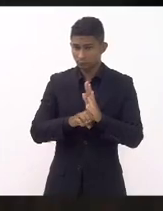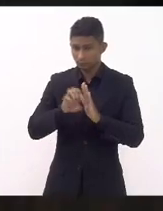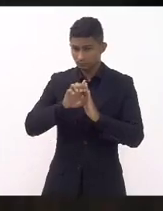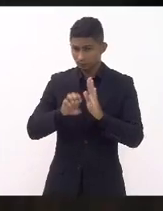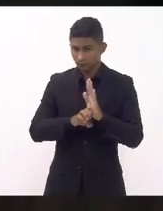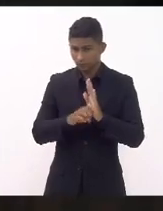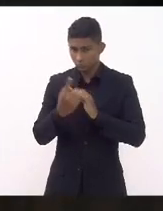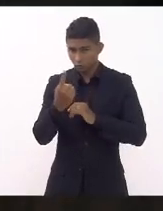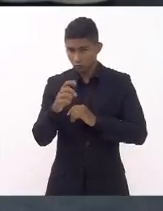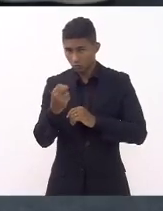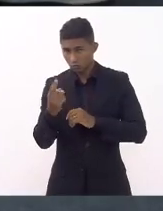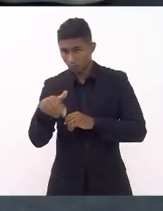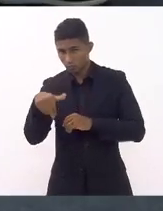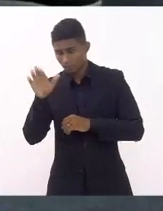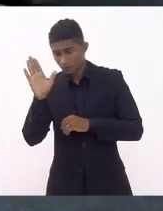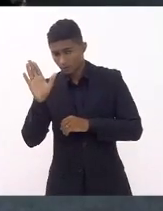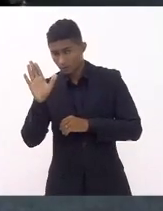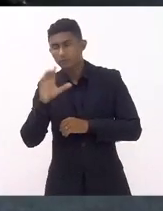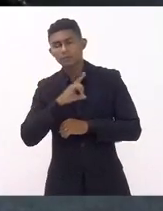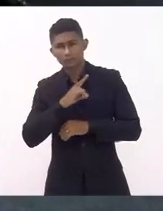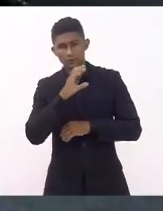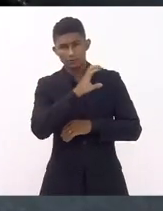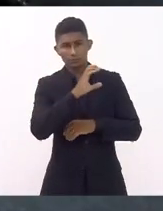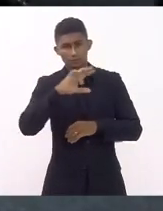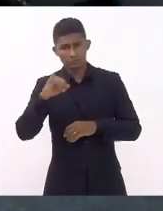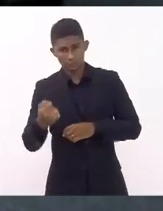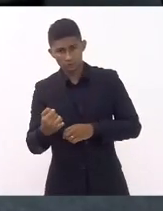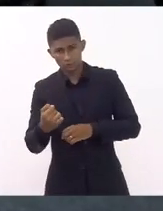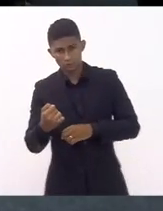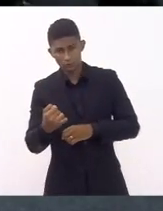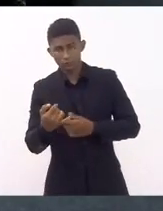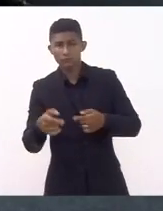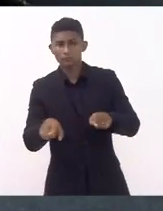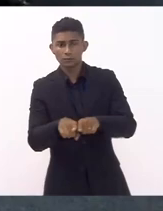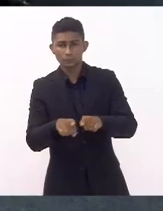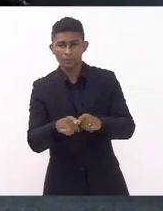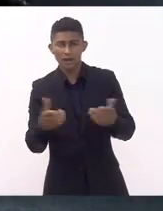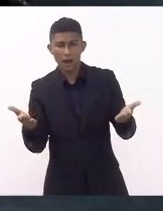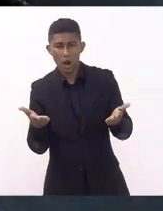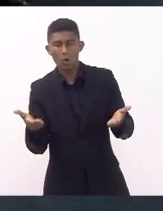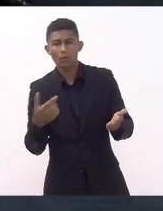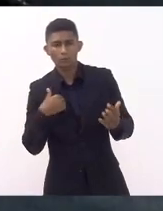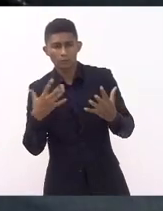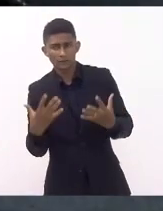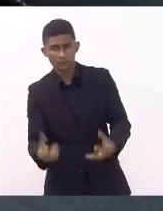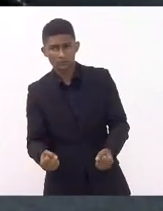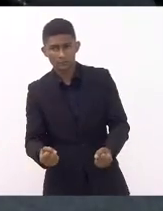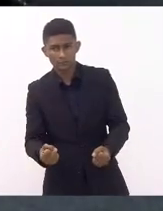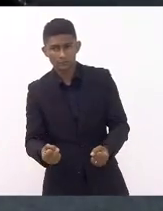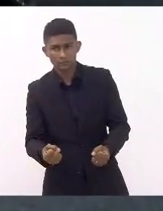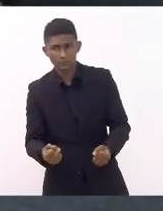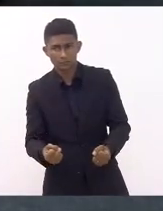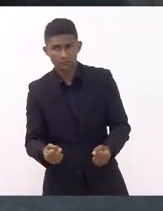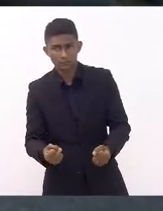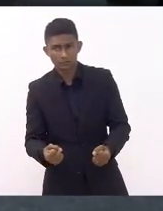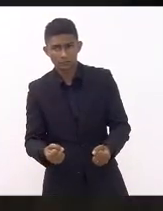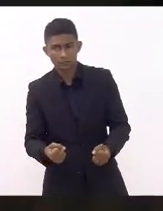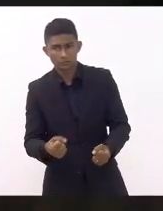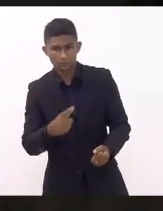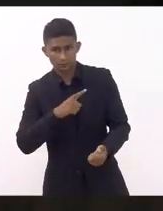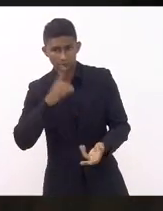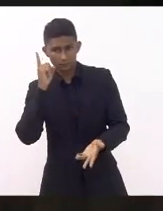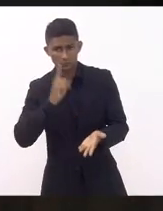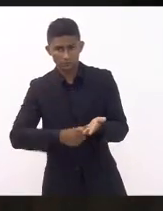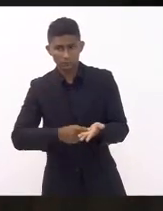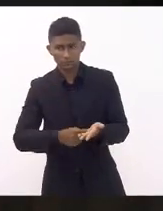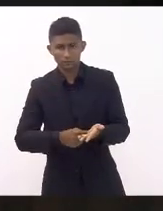não. Porque tem emendas da CCJ e a emenda que eu acolhi agora. Okay. Tem acordo. Sem